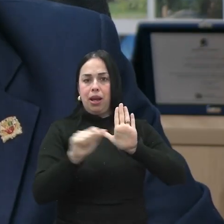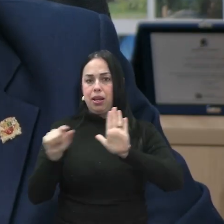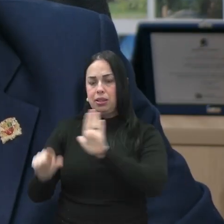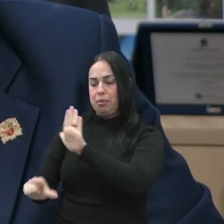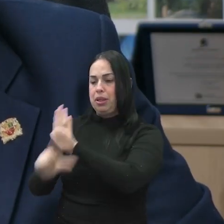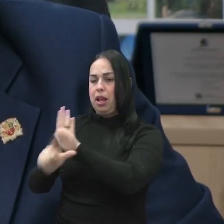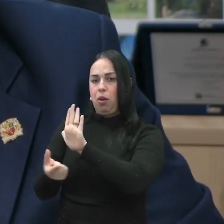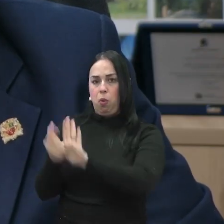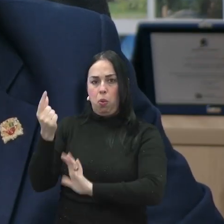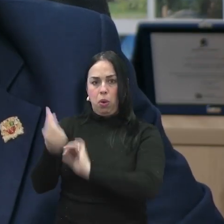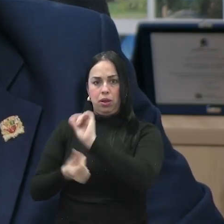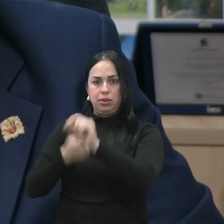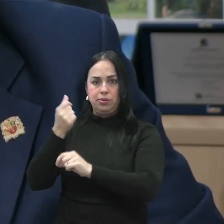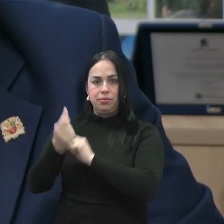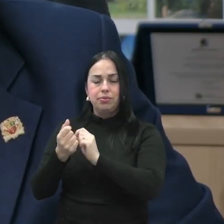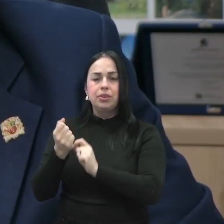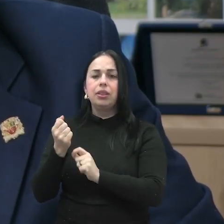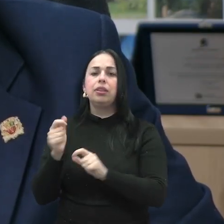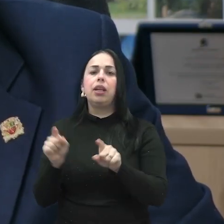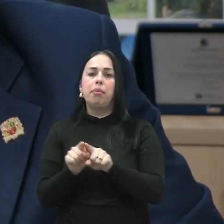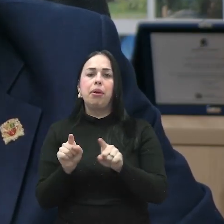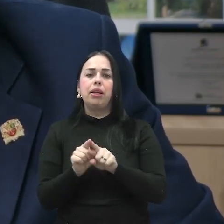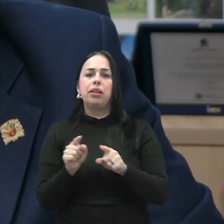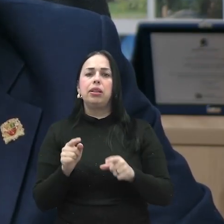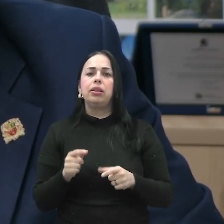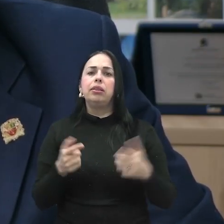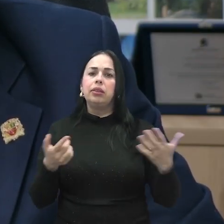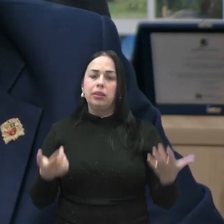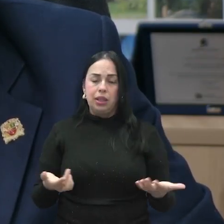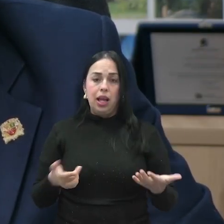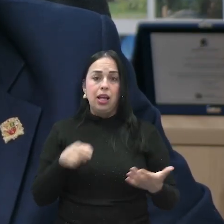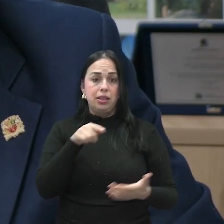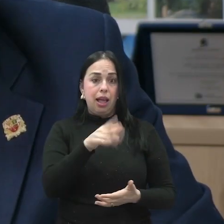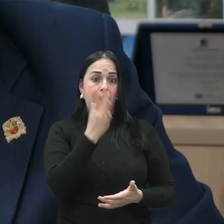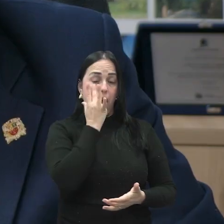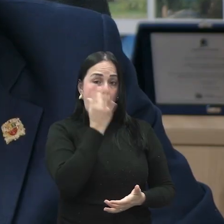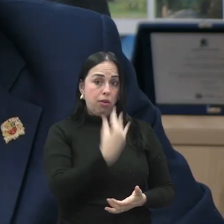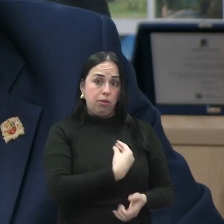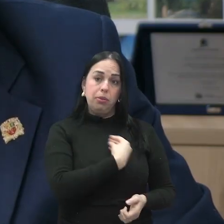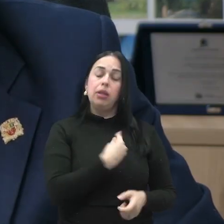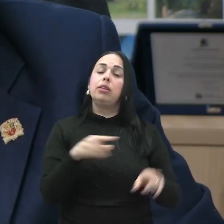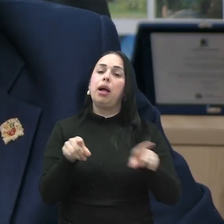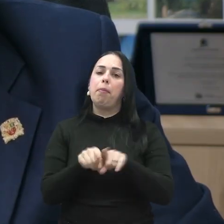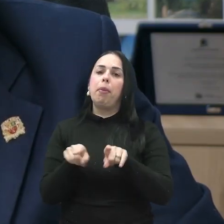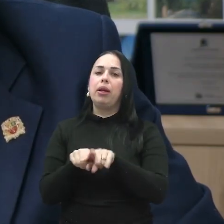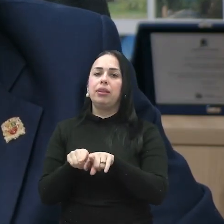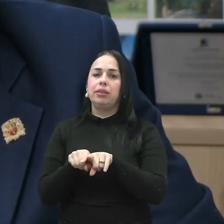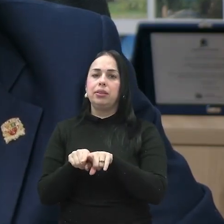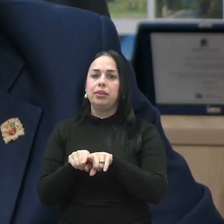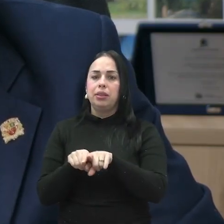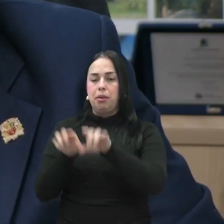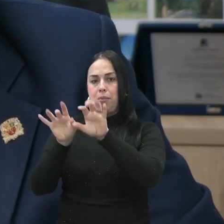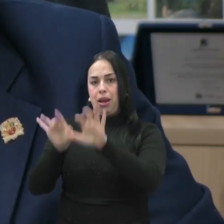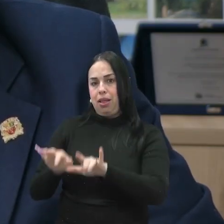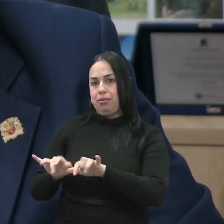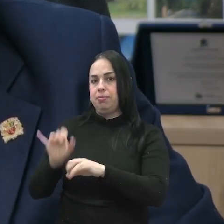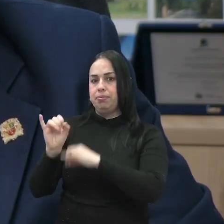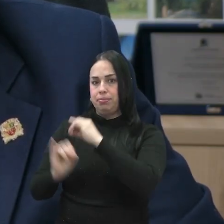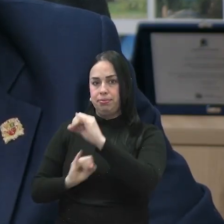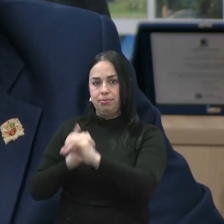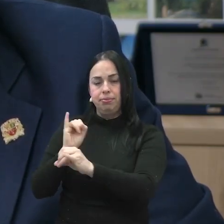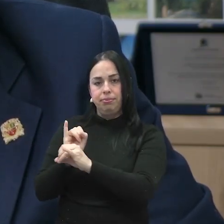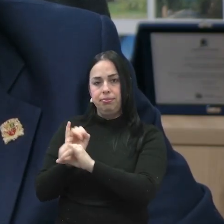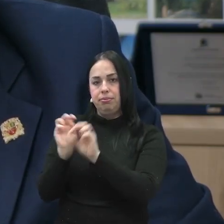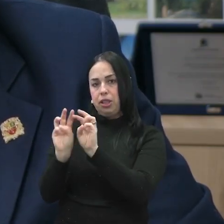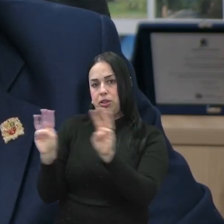PPA e na LOA, né? E também recebemos muitas sugestões, não só nas audiências, mas também pela internet,